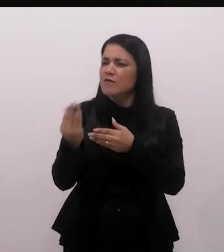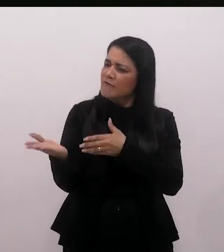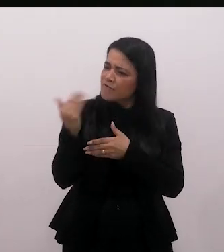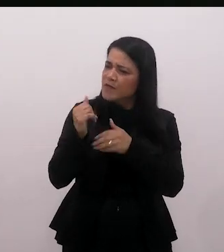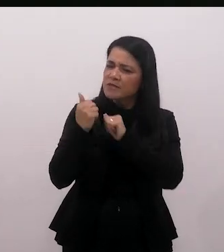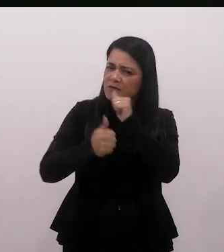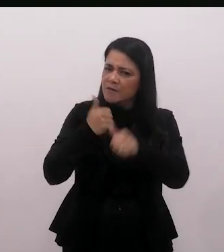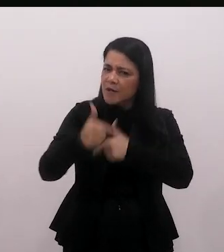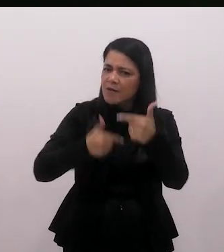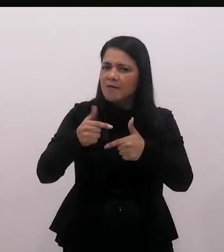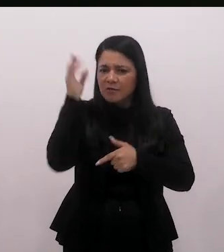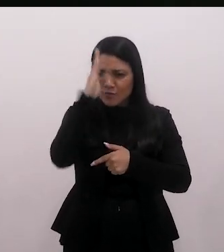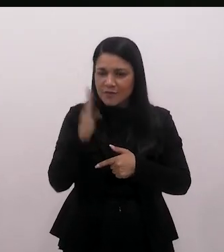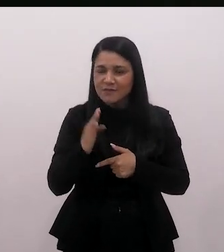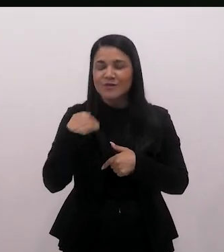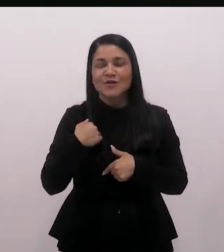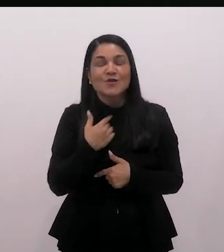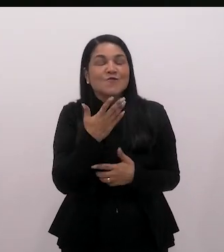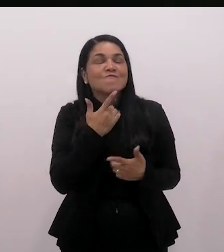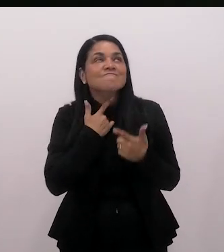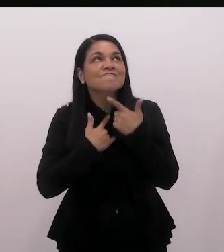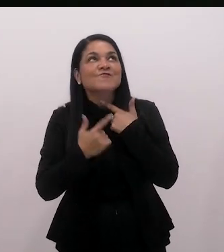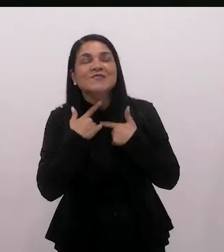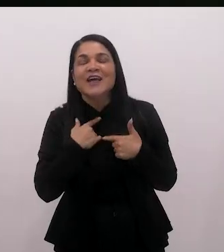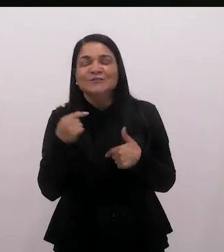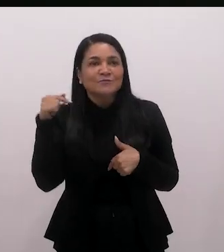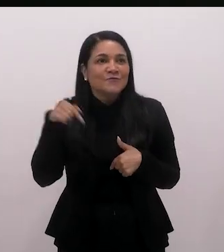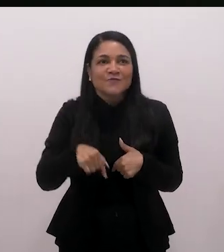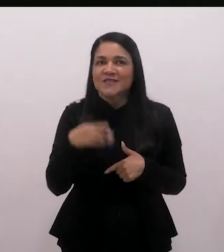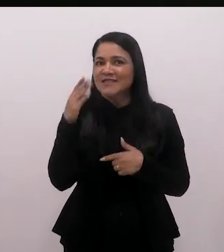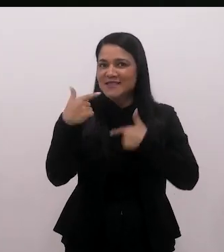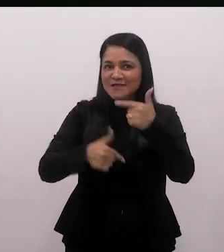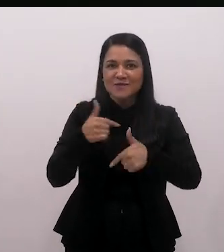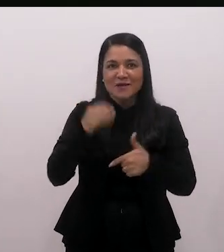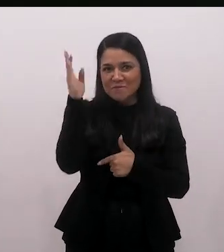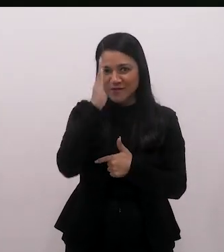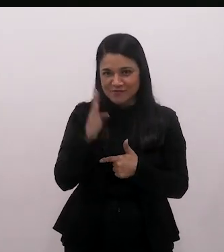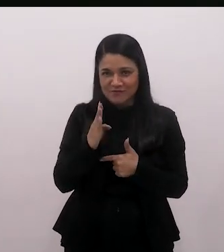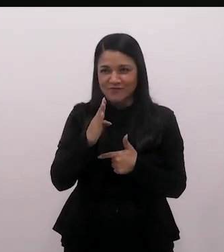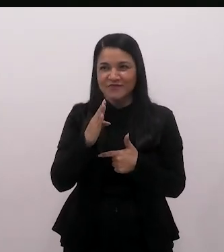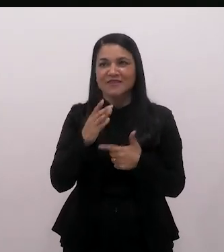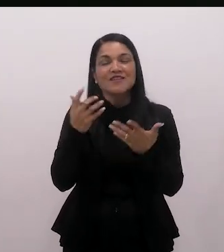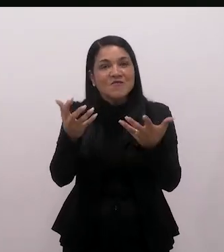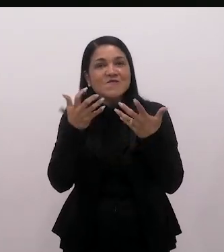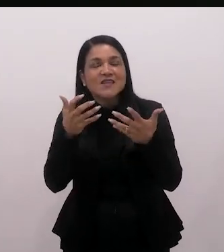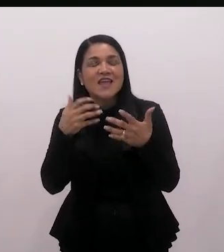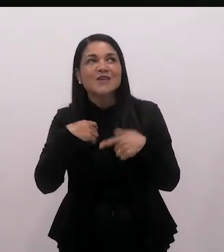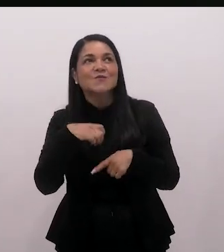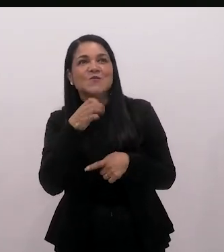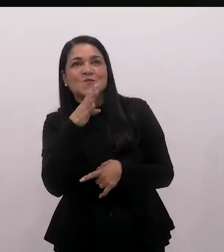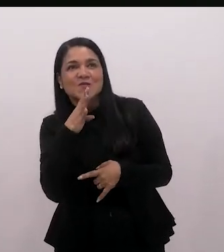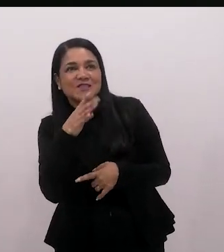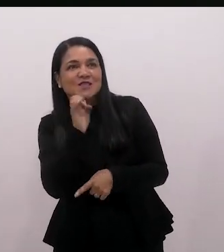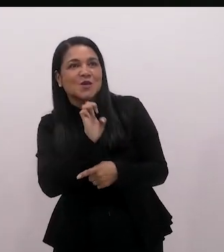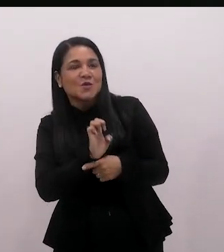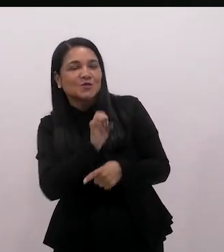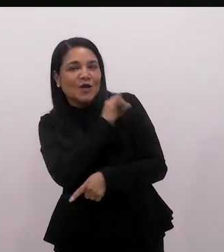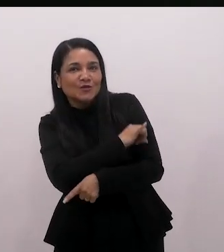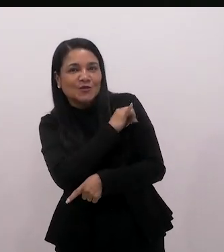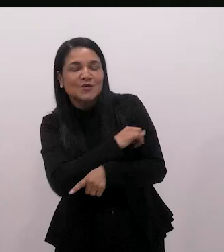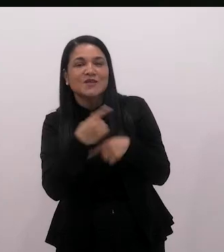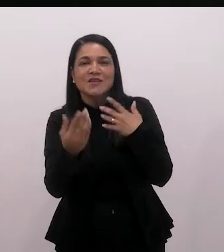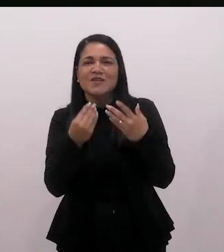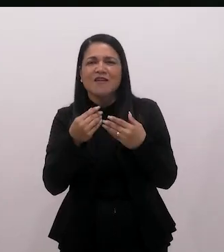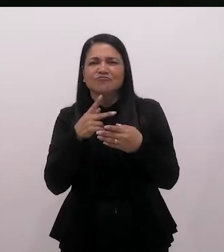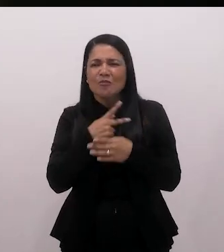porquê que você não vem trabalhar para o Brasil? E eu doida para vir para o Brasil, ouvia isto e ficava, o que eu vou fazer? Eu quero ir para o Rio de Janeiro, só me convidam para eu vir